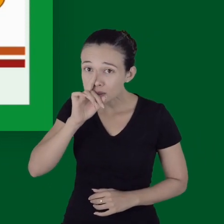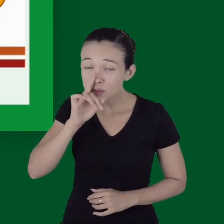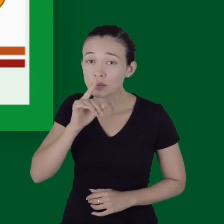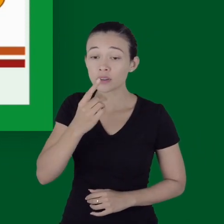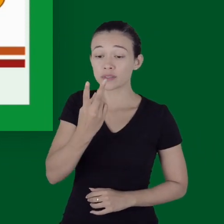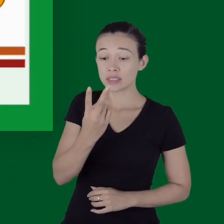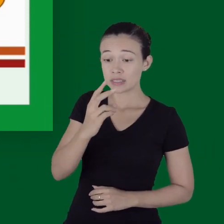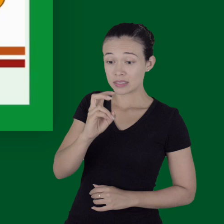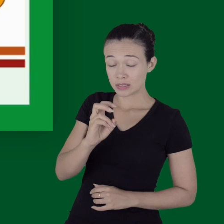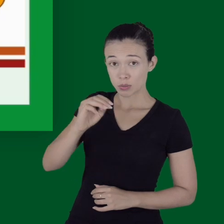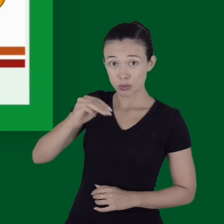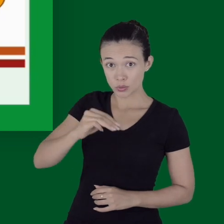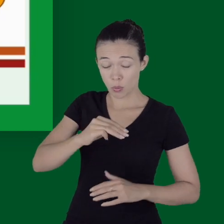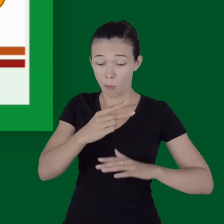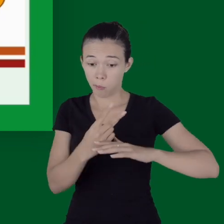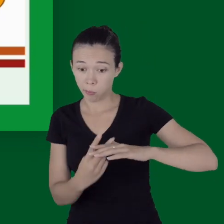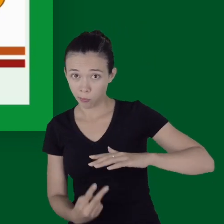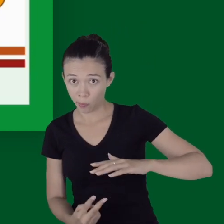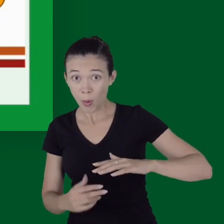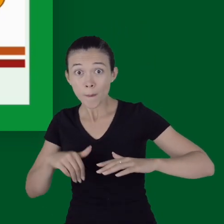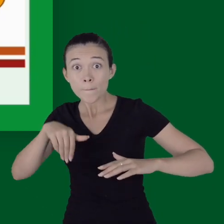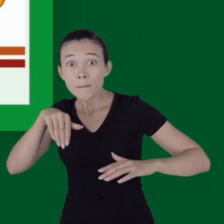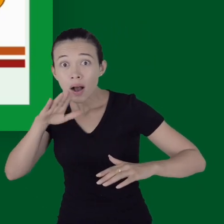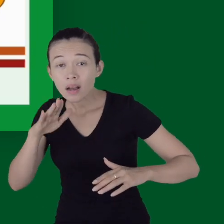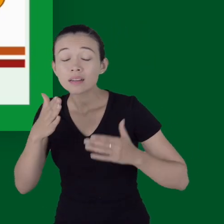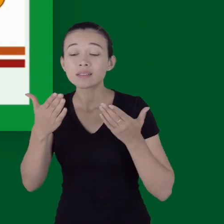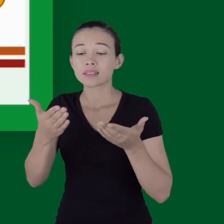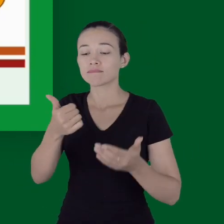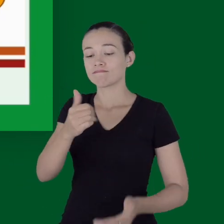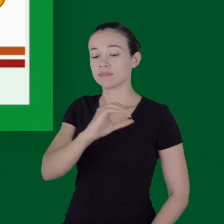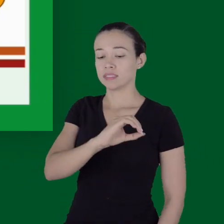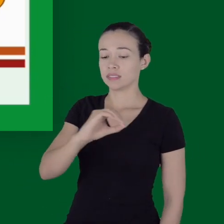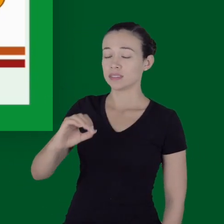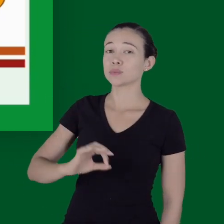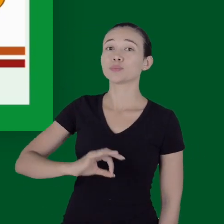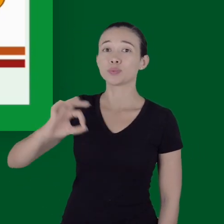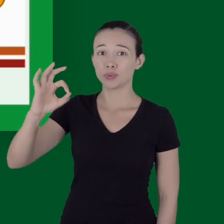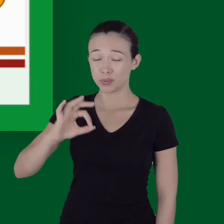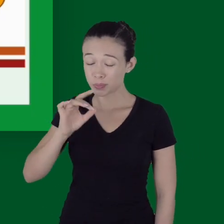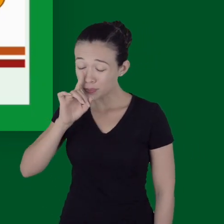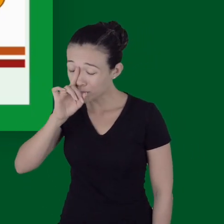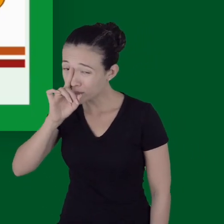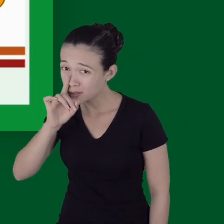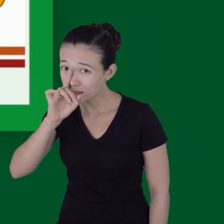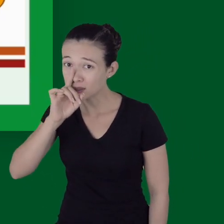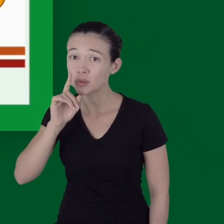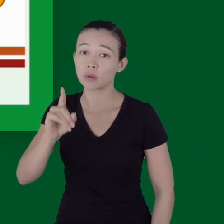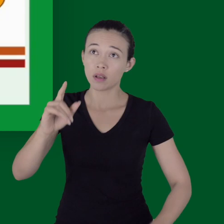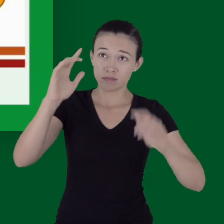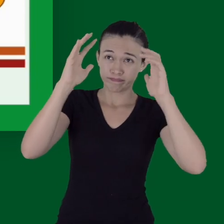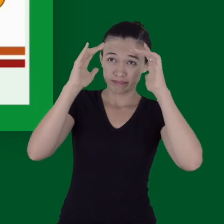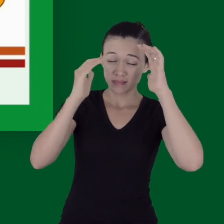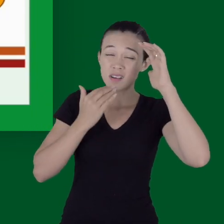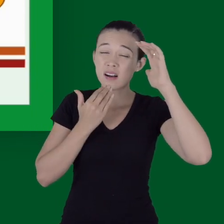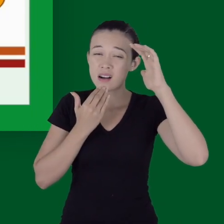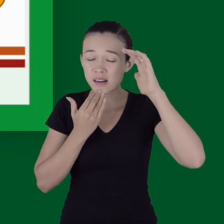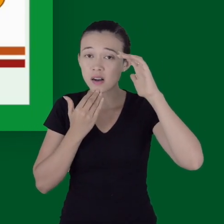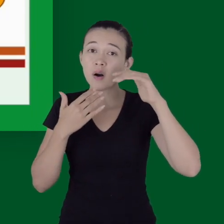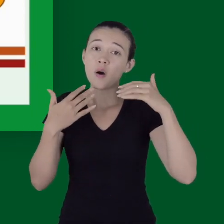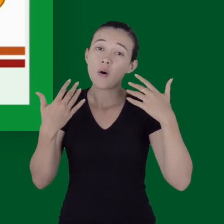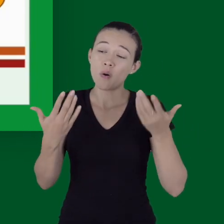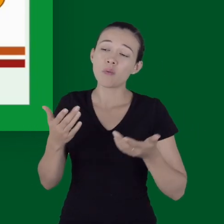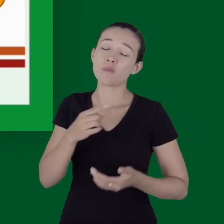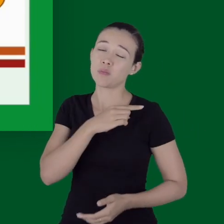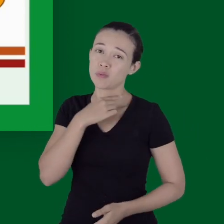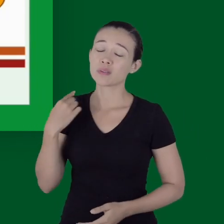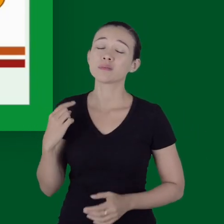25 minutos, né, chega a 100% de comprometimento, tanto o risco de morte quanto o comprometimento neurológico após a